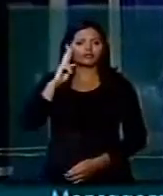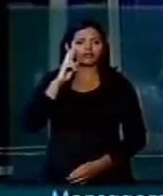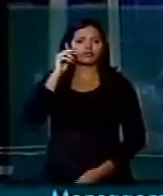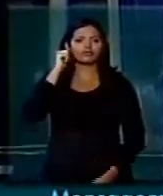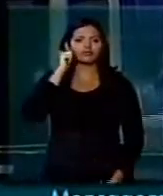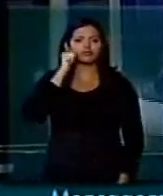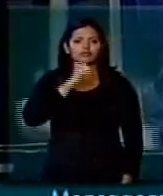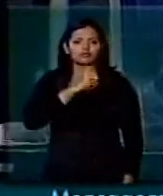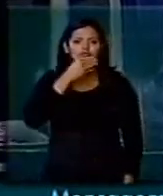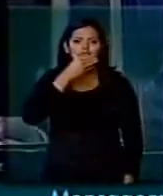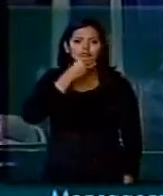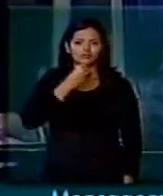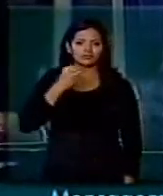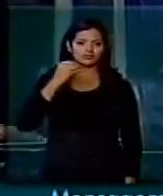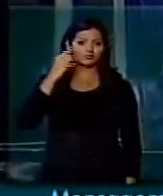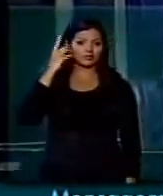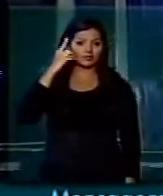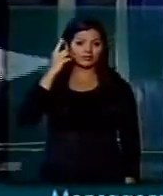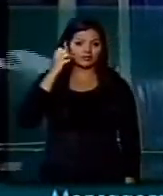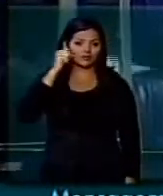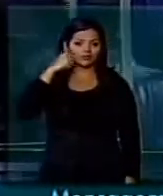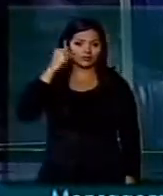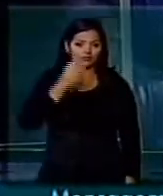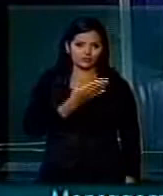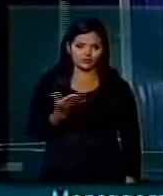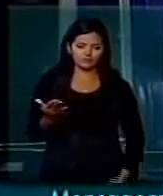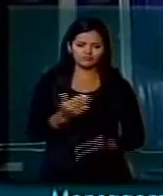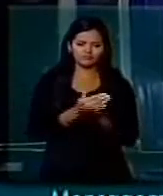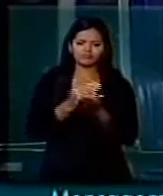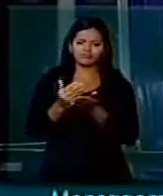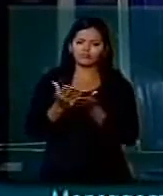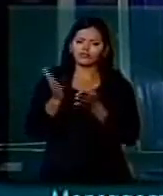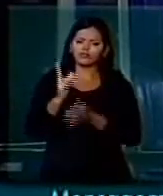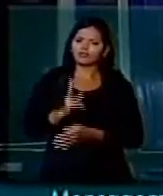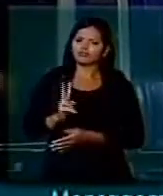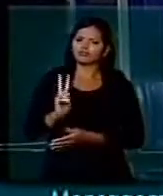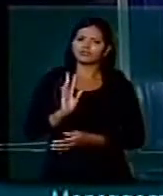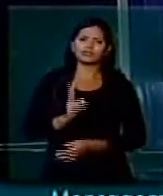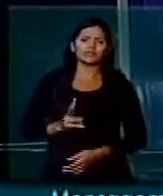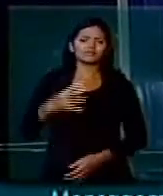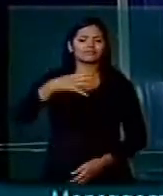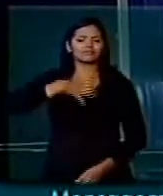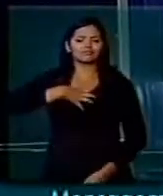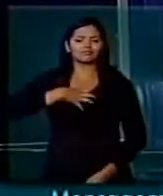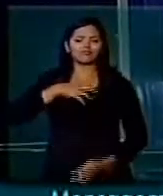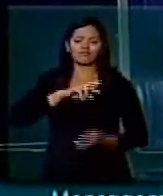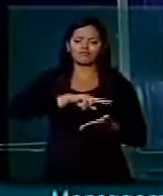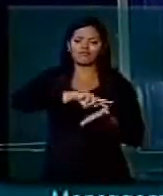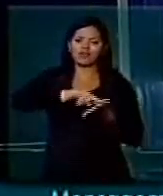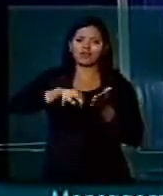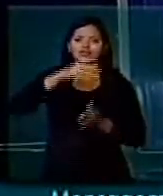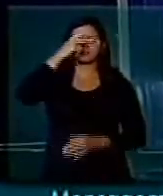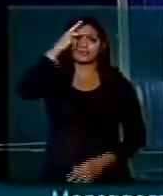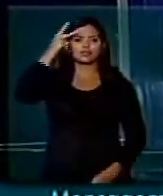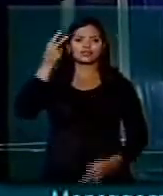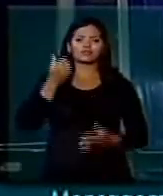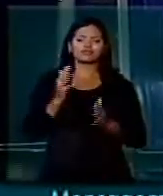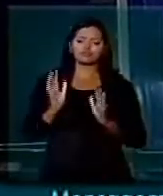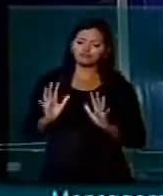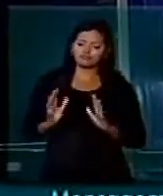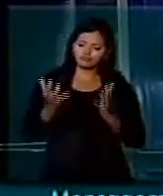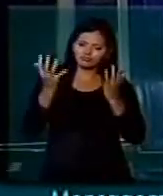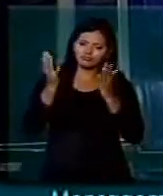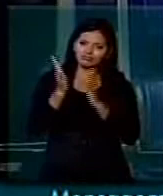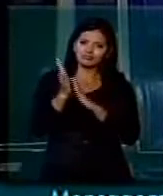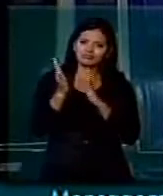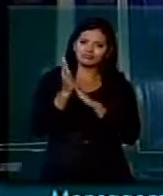parlamentares, inicialmente eu quero, acompanhando aqui o comportamento de vários colegas, prestar minhas